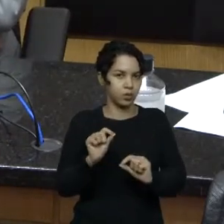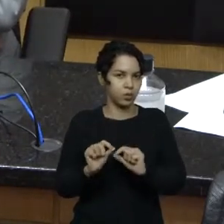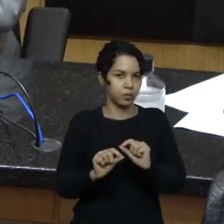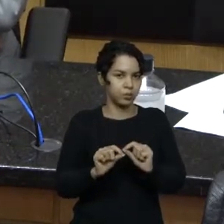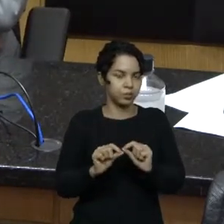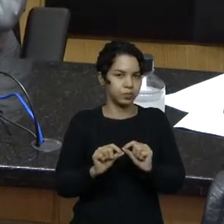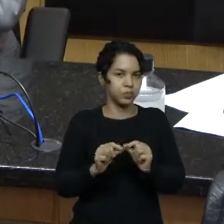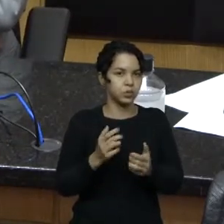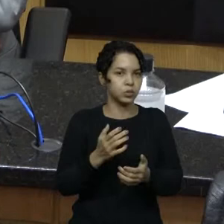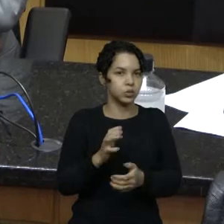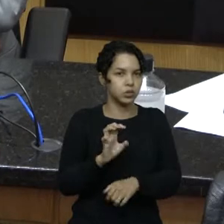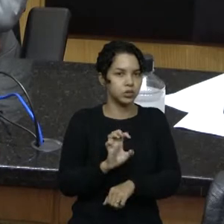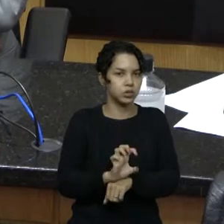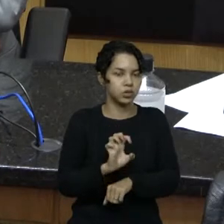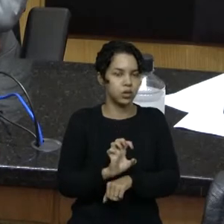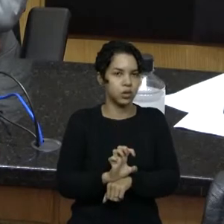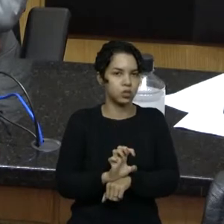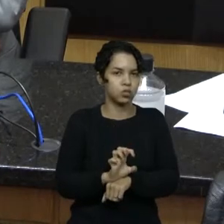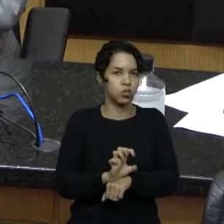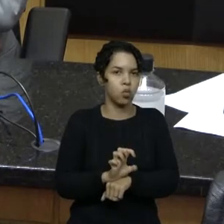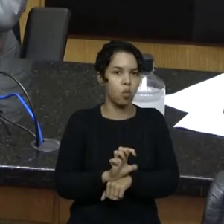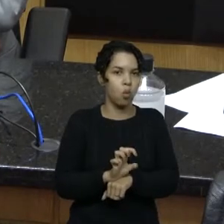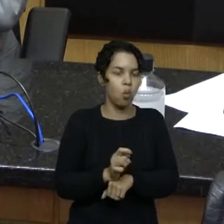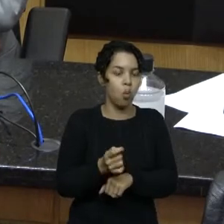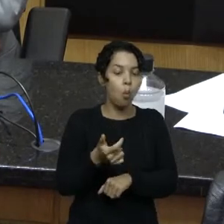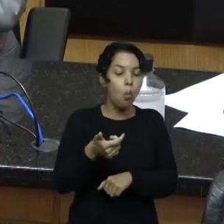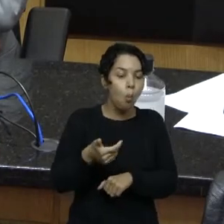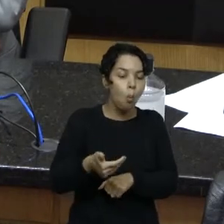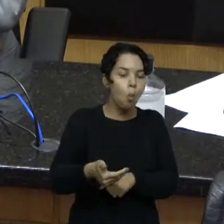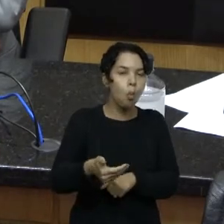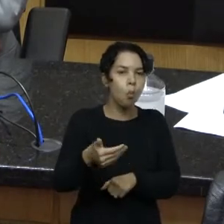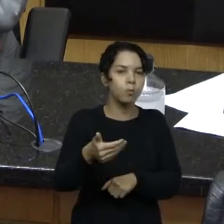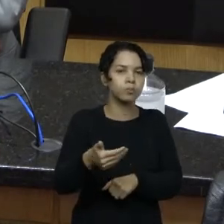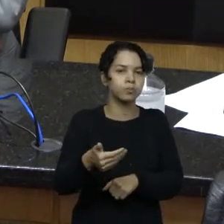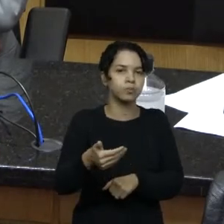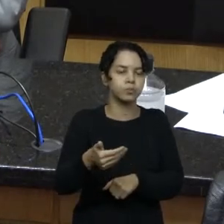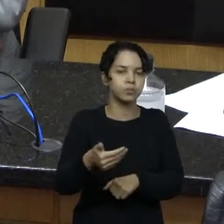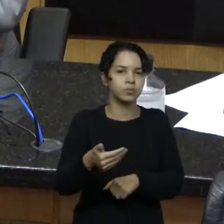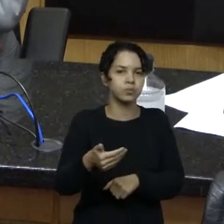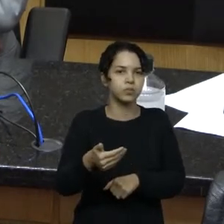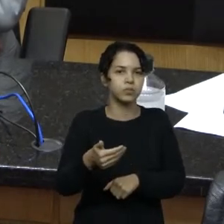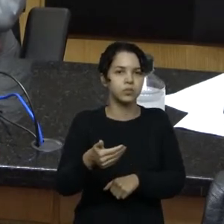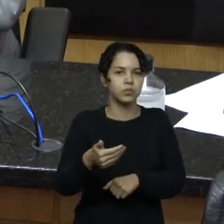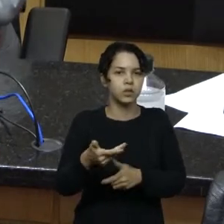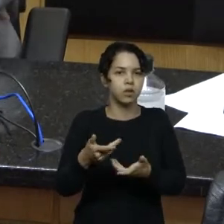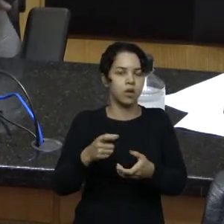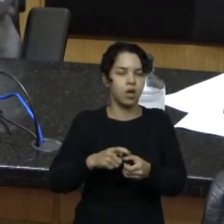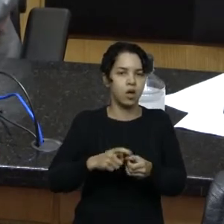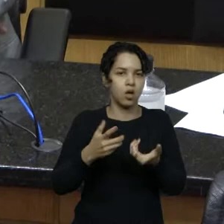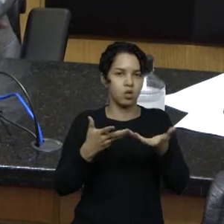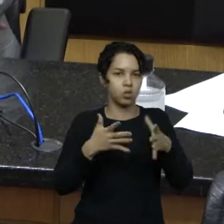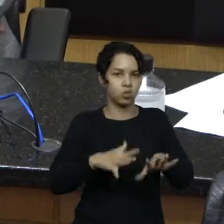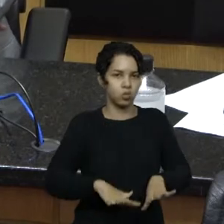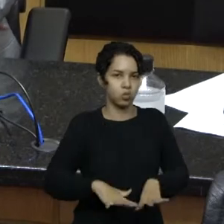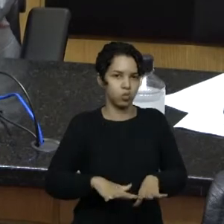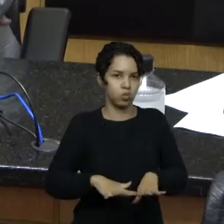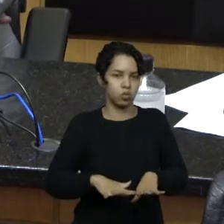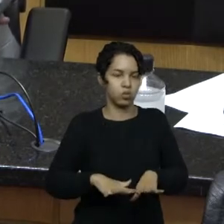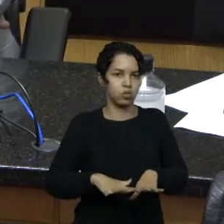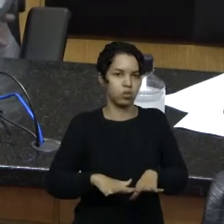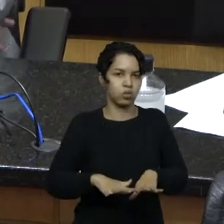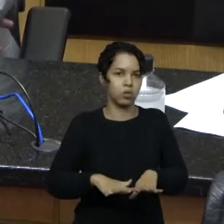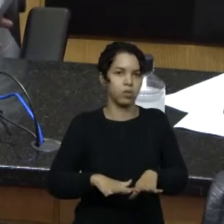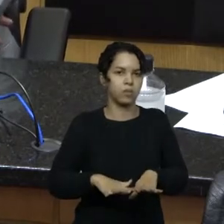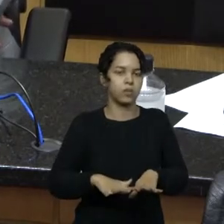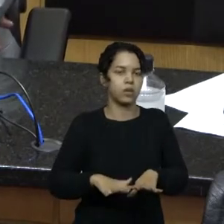é de que o estado estava prestes a e a fazer uma renúncia de receita com concessão de benefícios carro